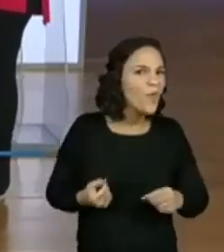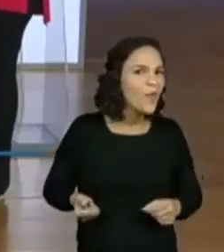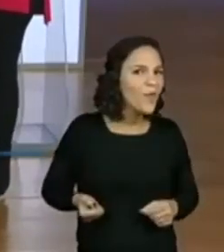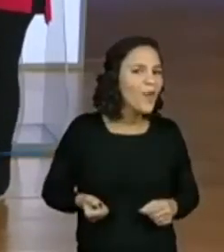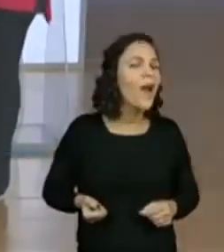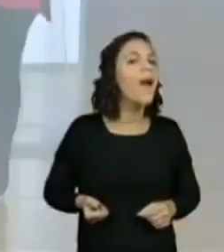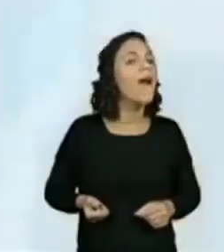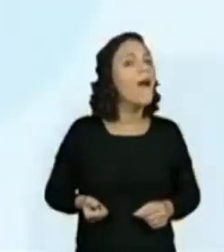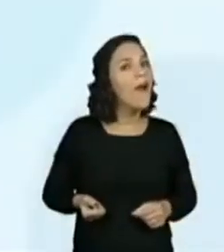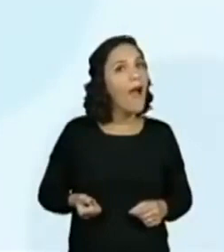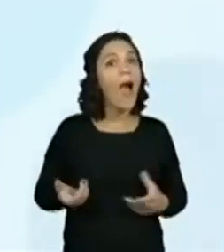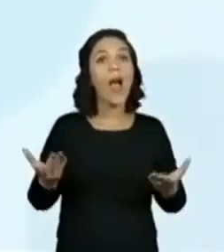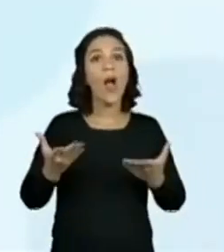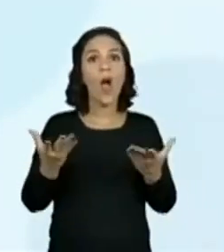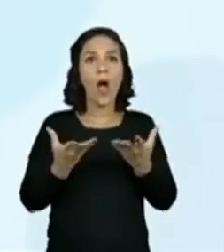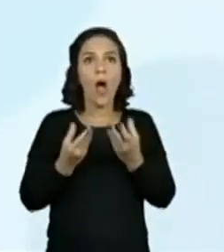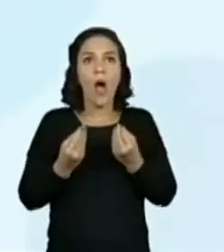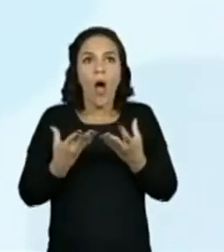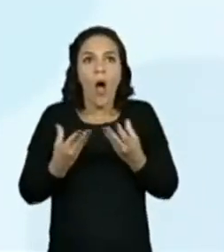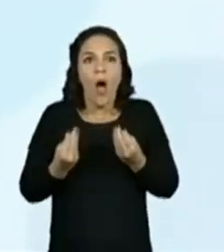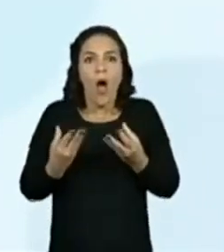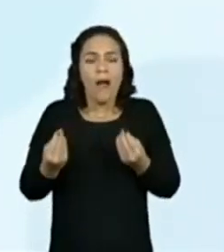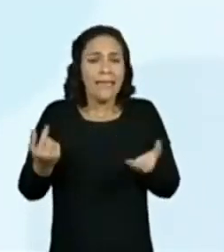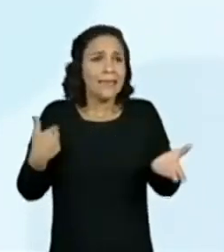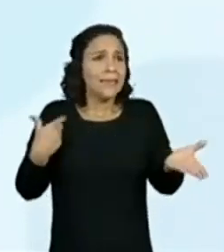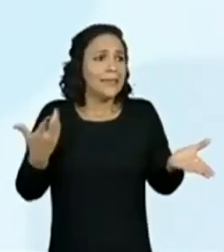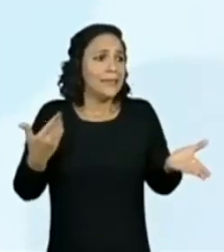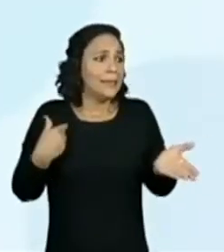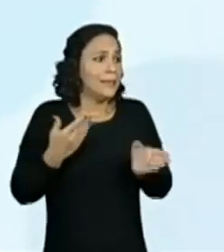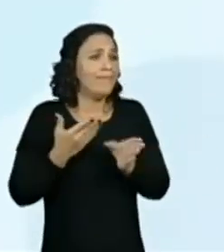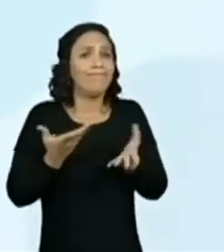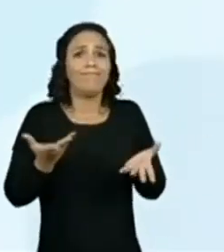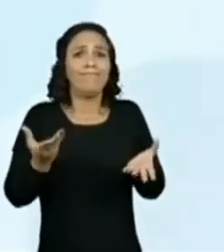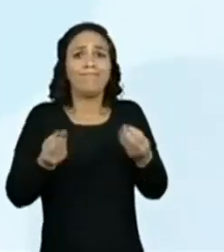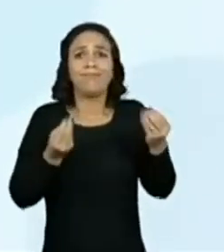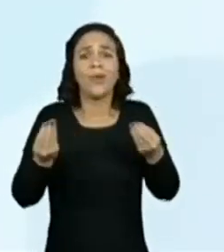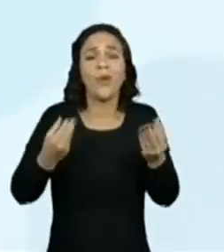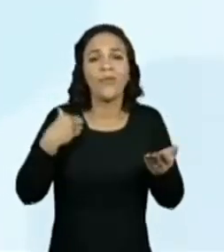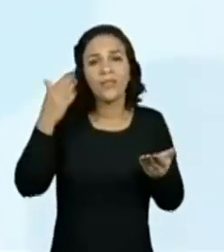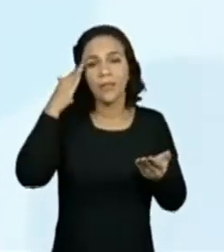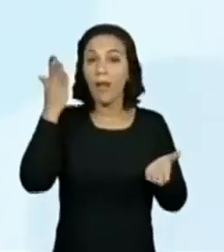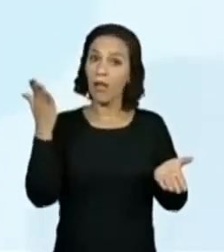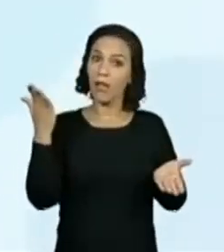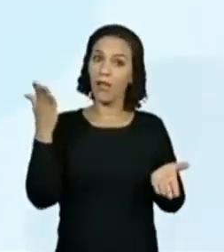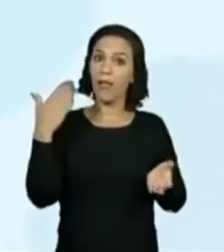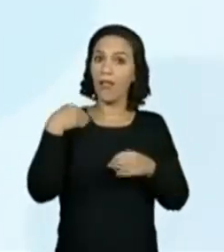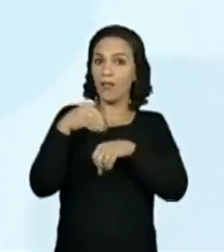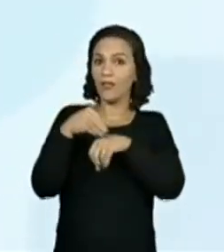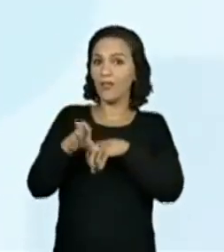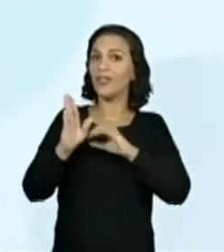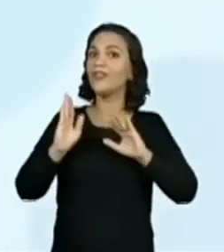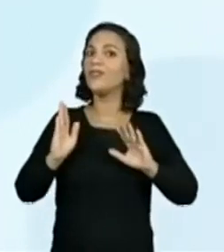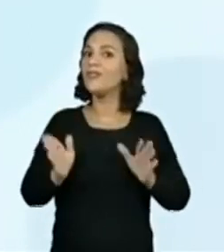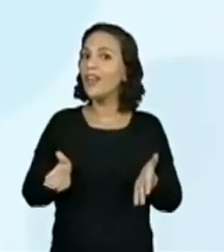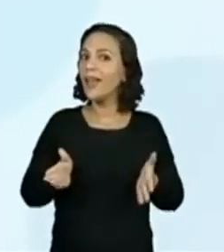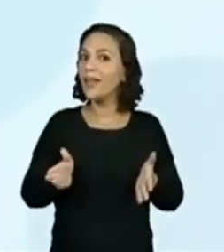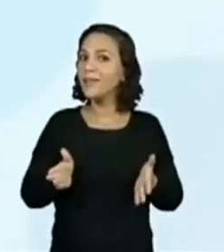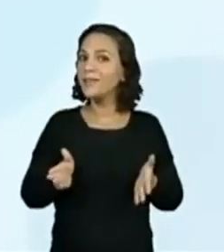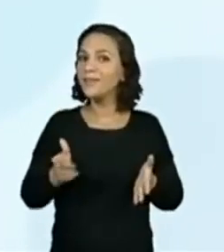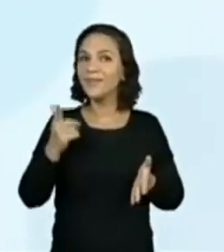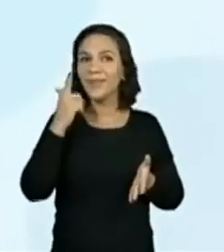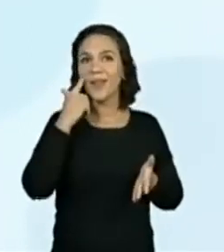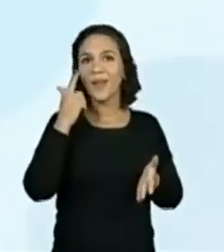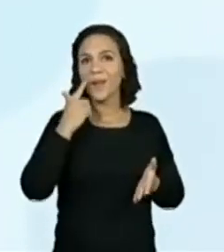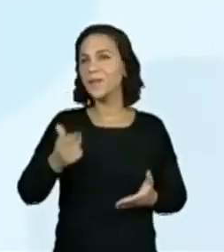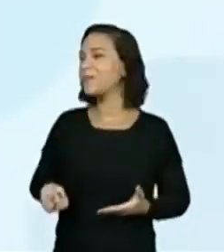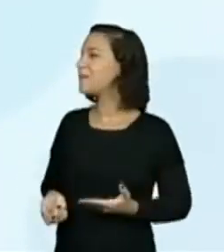agora tem muitas crianças, professora. Eu vou me perder. O que eu faço? Você lembra da nossa marcação? Vamos fazer aqui também,